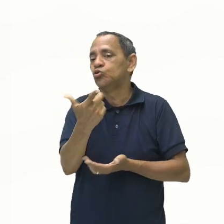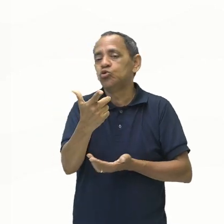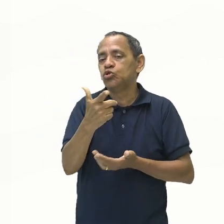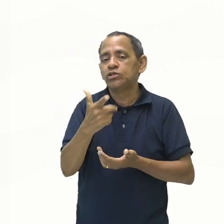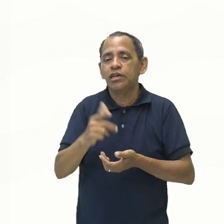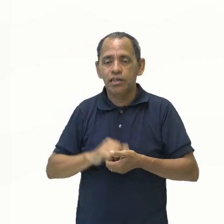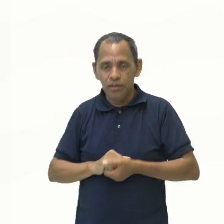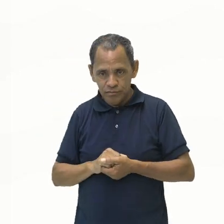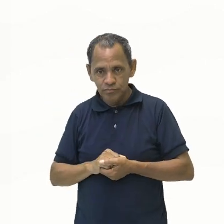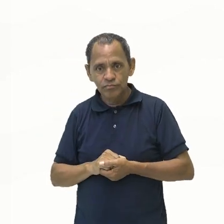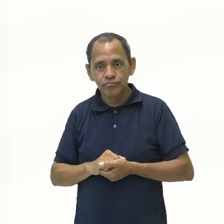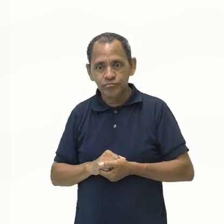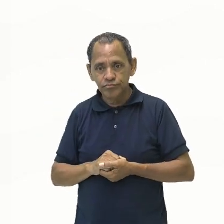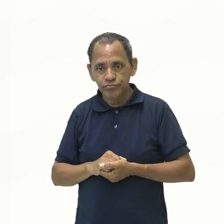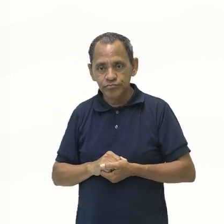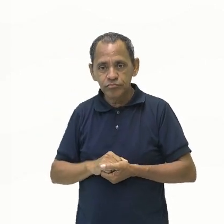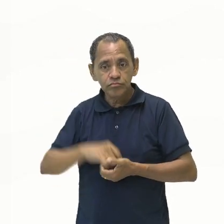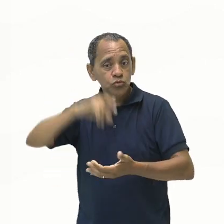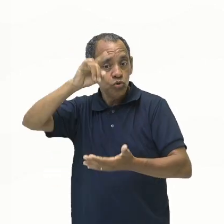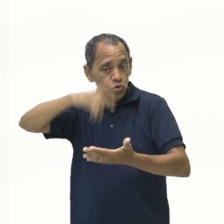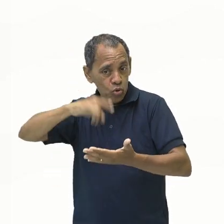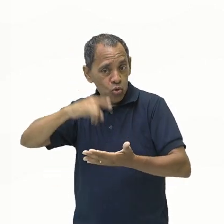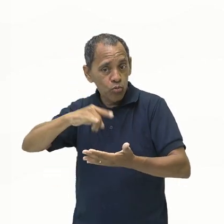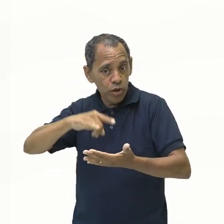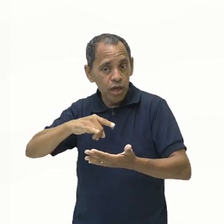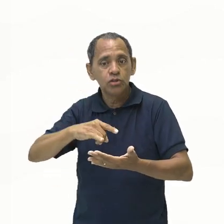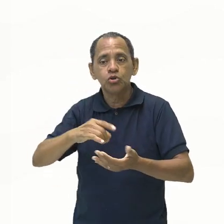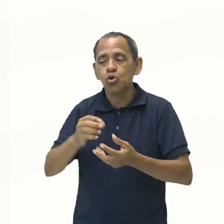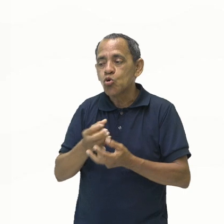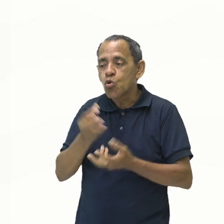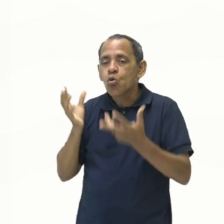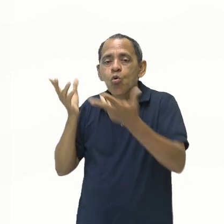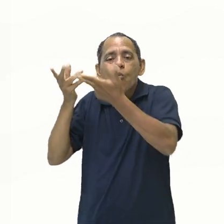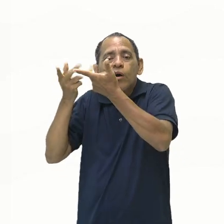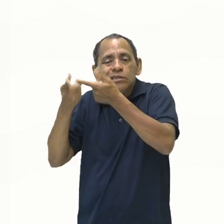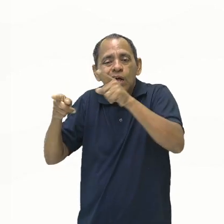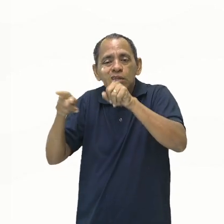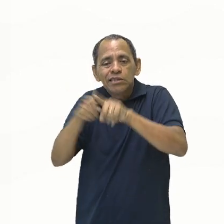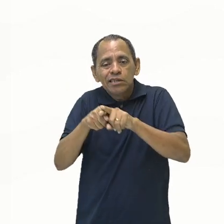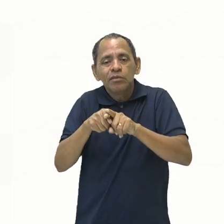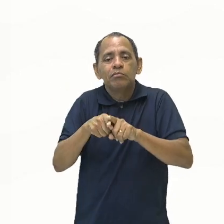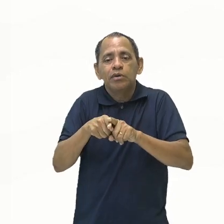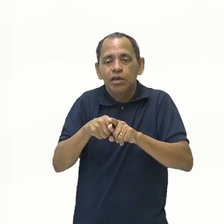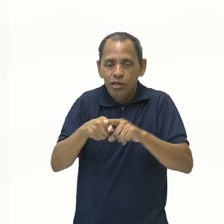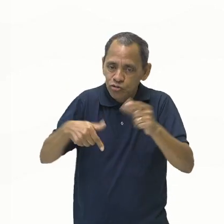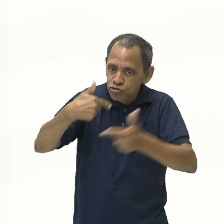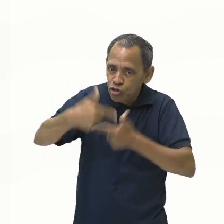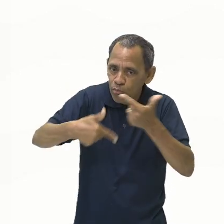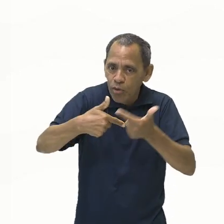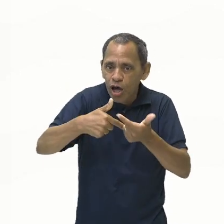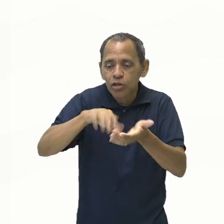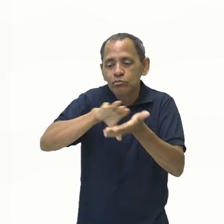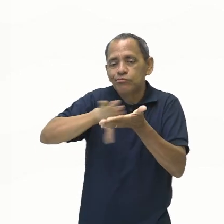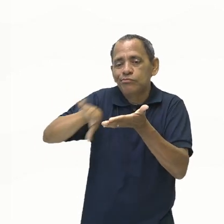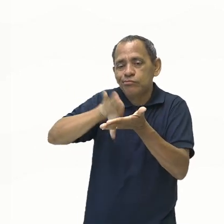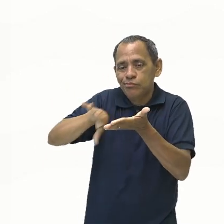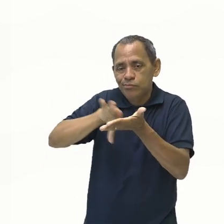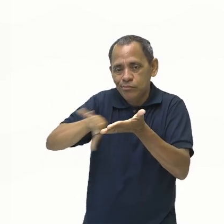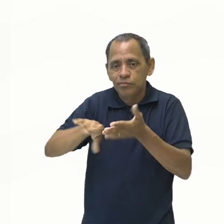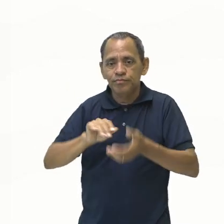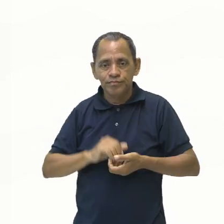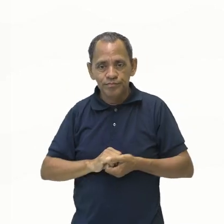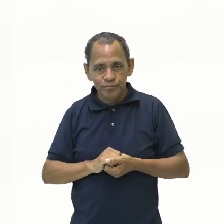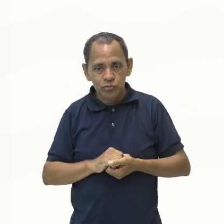essas especificações e são obrigadas a ficar de fora do mercado de trabalho formal. Além